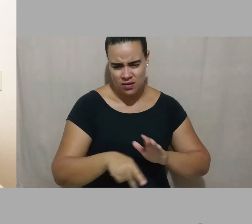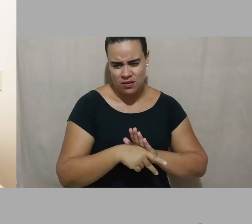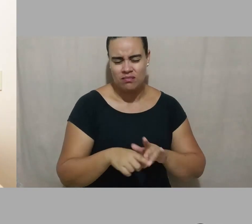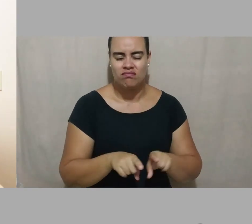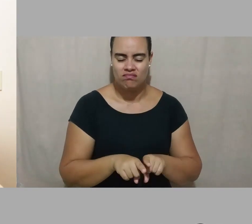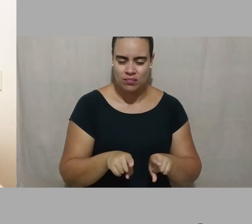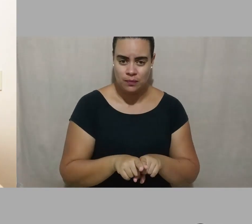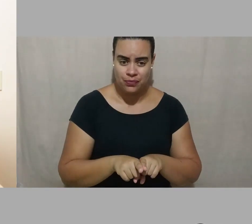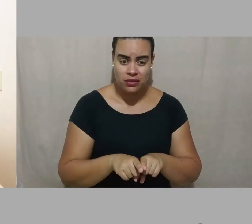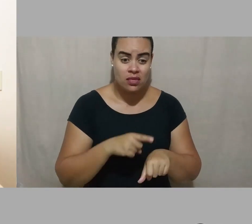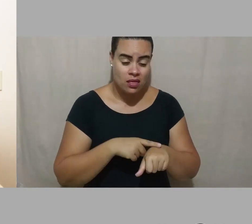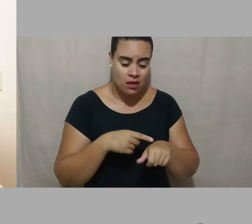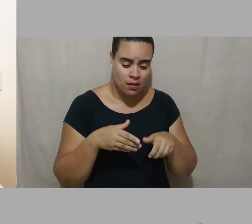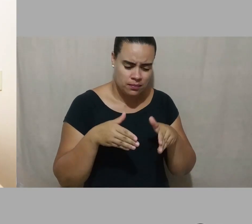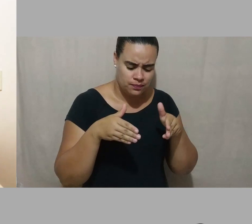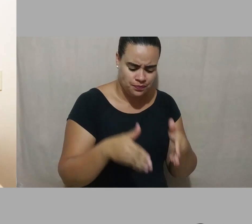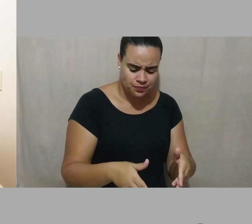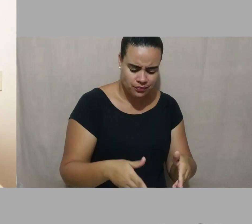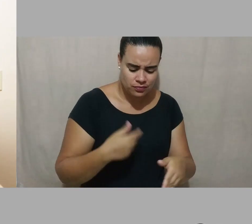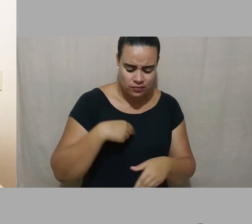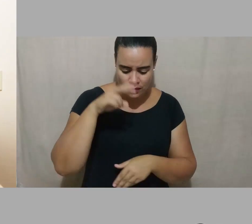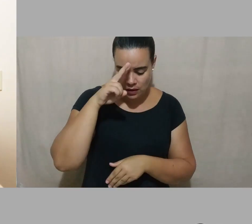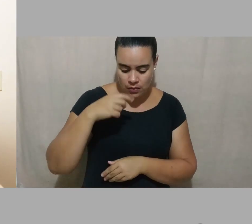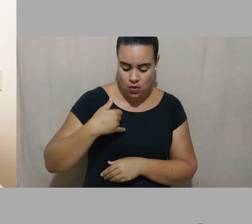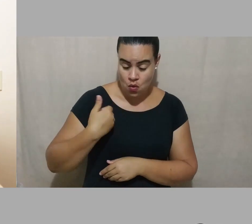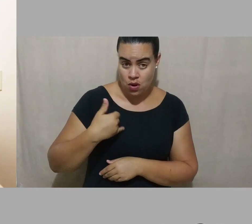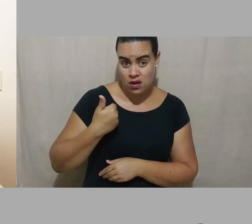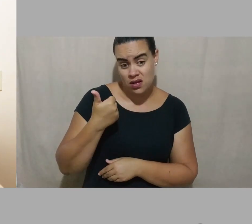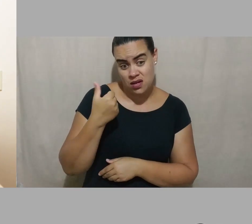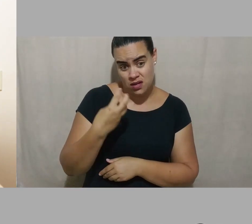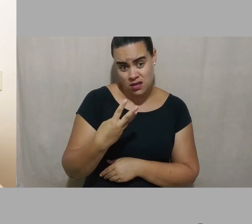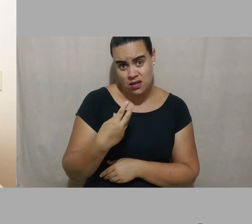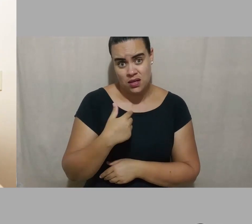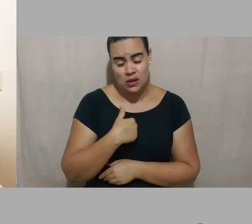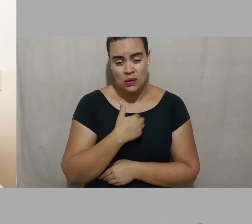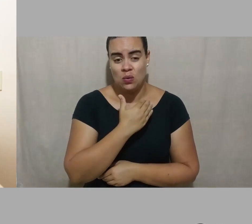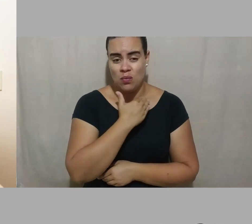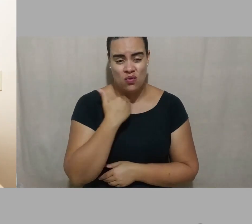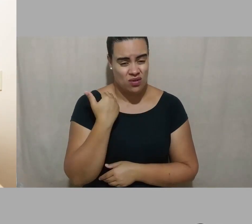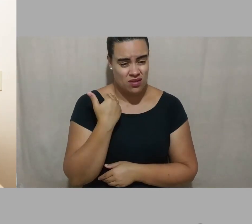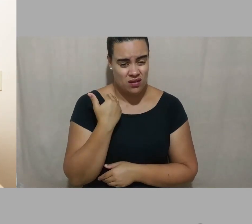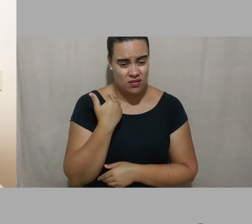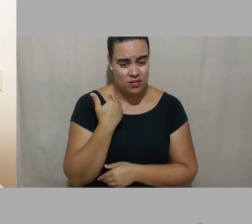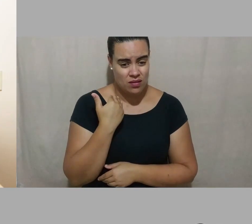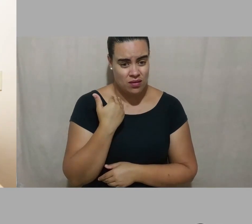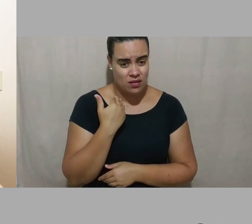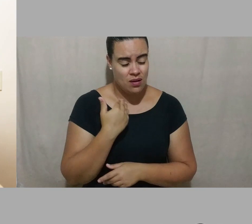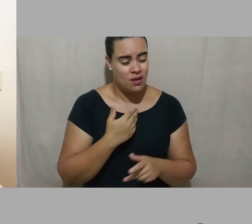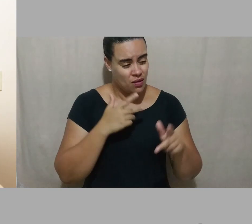durante o funeral como indigente daquela travesti criança. Eu tinha 13 anos quando eu morri com a partida de